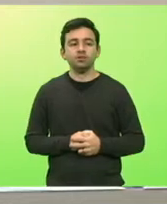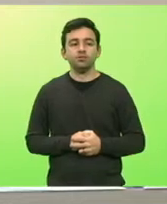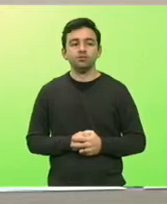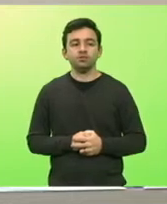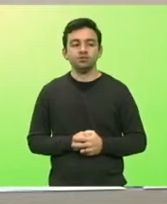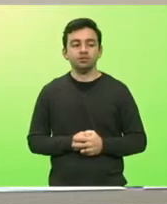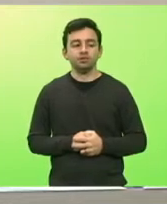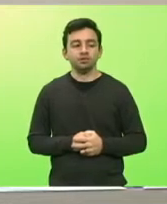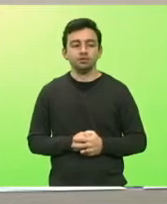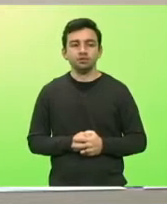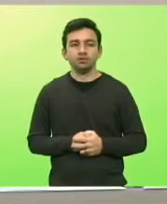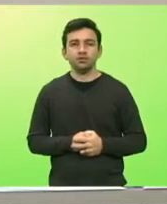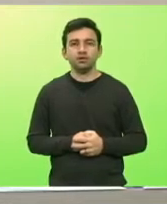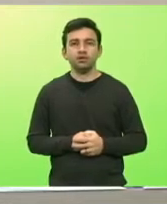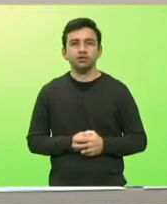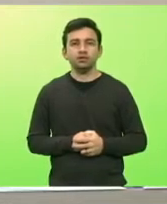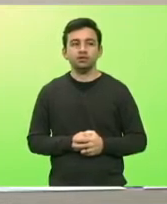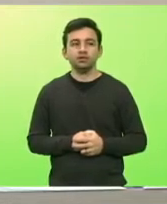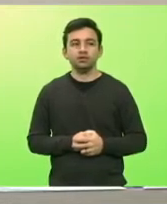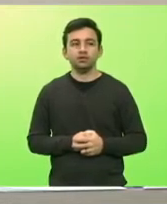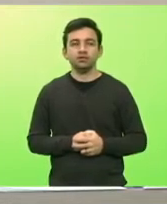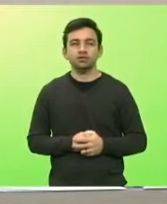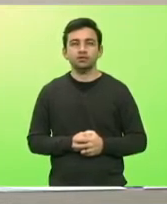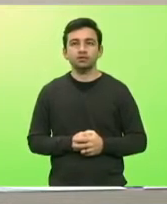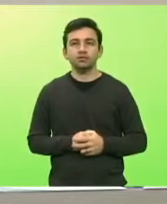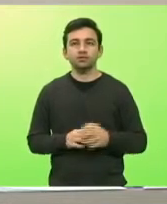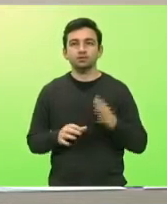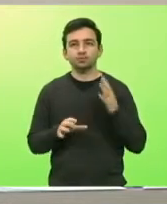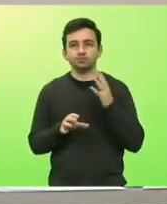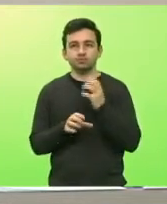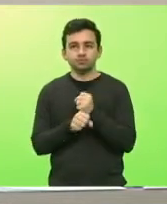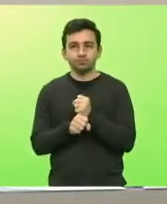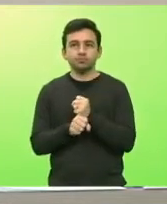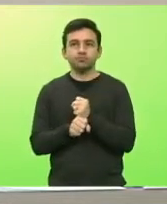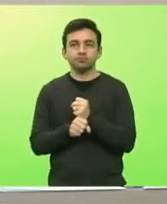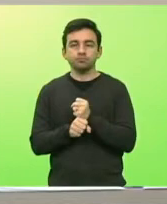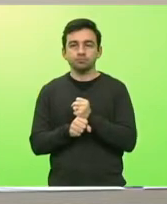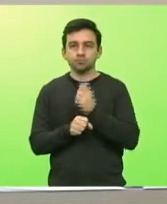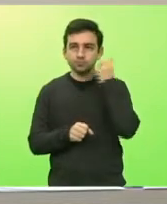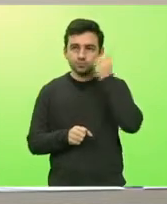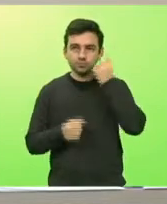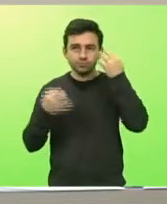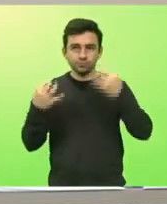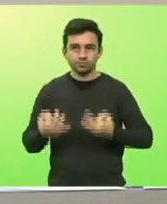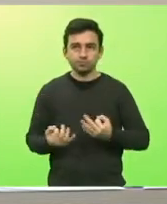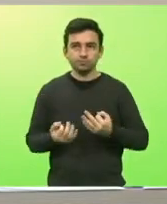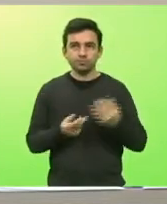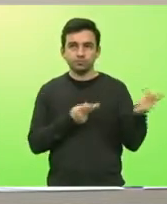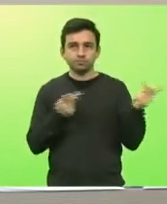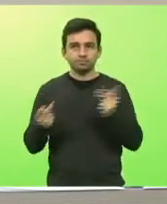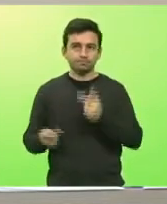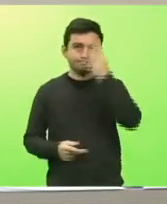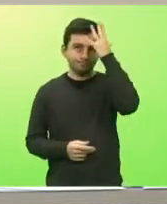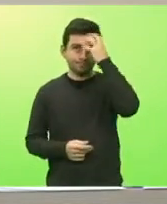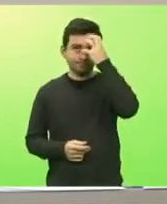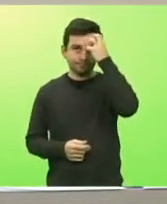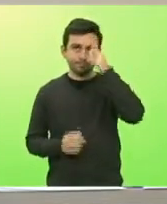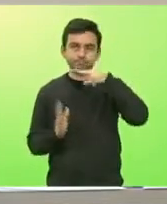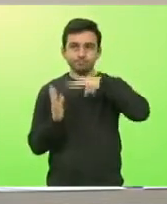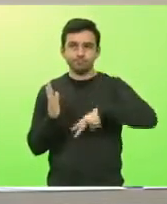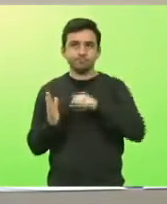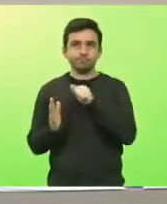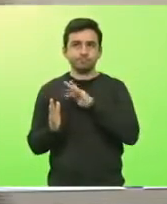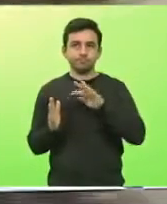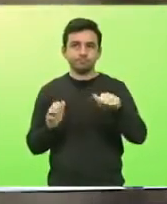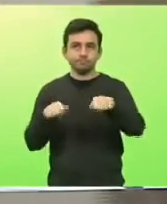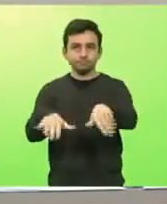Sob a proteção de Deus, declaro aberta a presente sessão. Convido o deputado Ismael dos Santos para que proceda à leitura da ata da